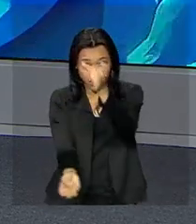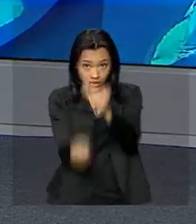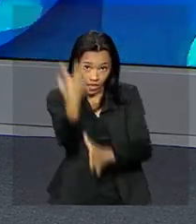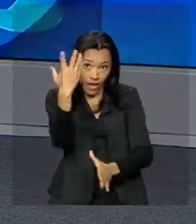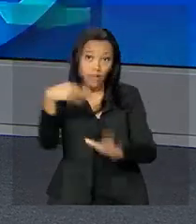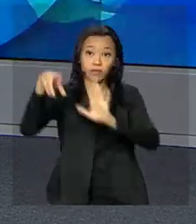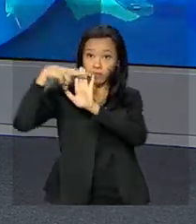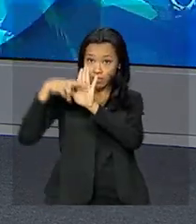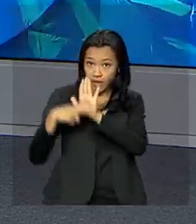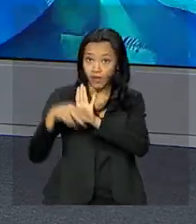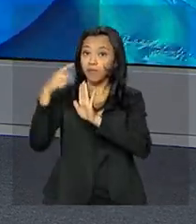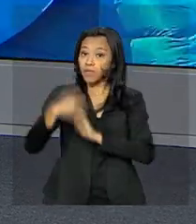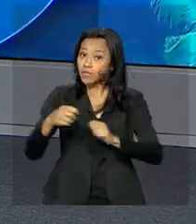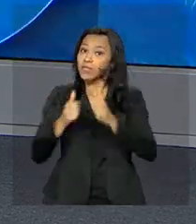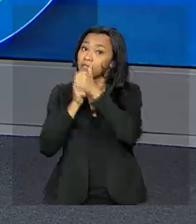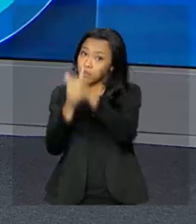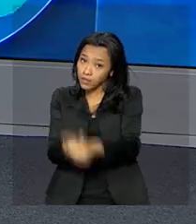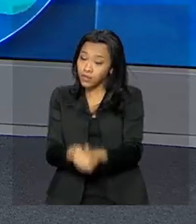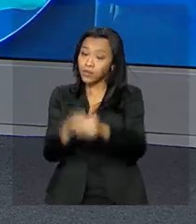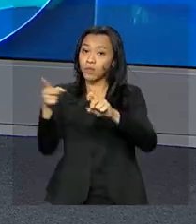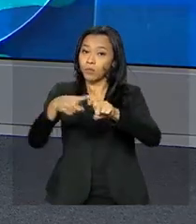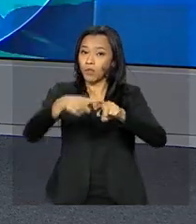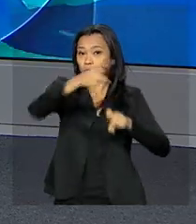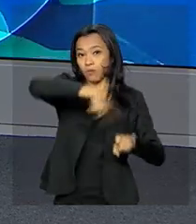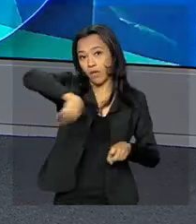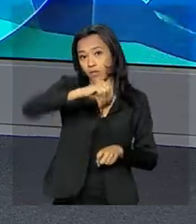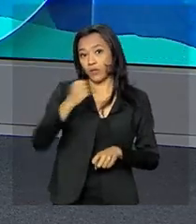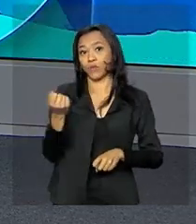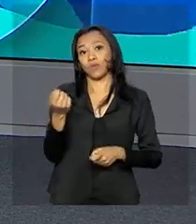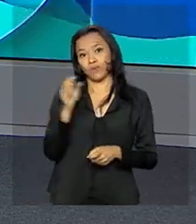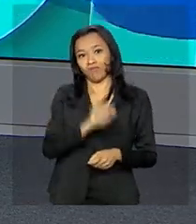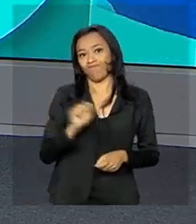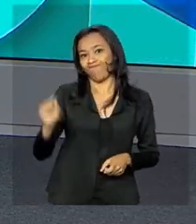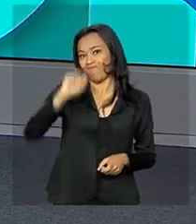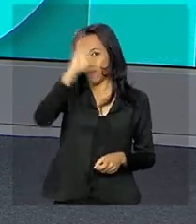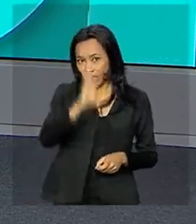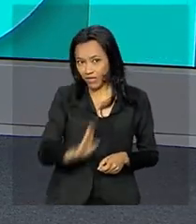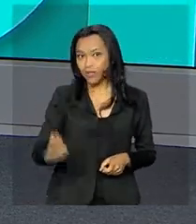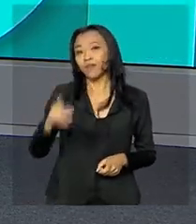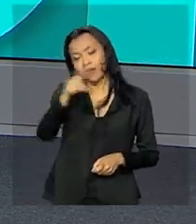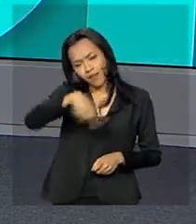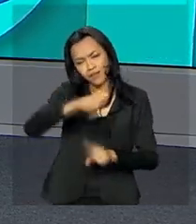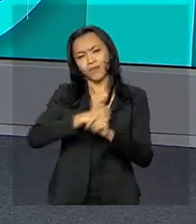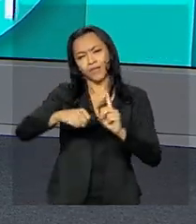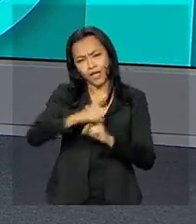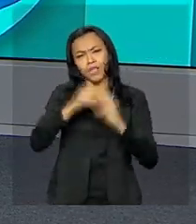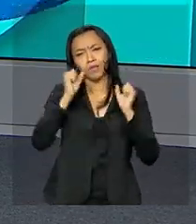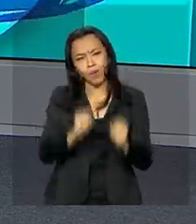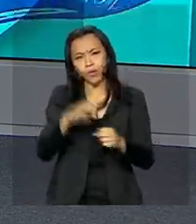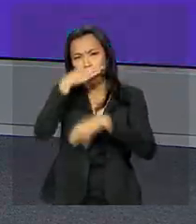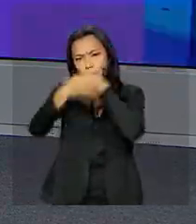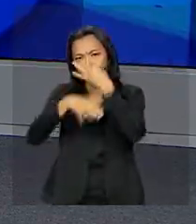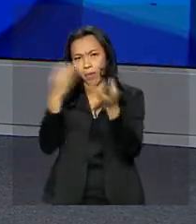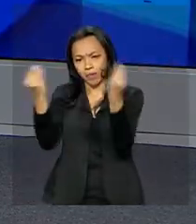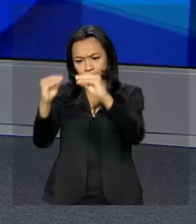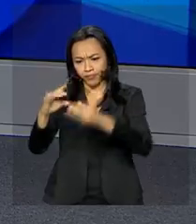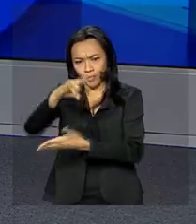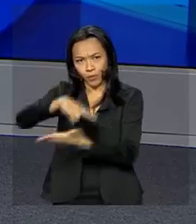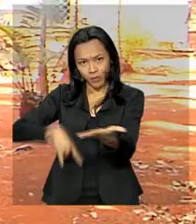que deverá ser seguido pelos médicos do SUS em todo o país. E a sociedade pode participar da construção desse